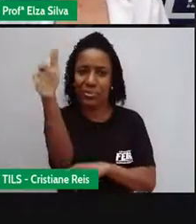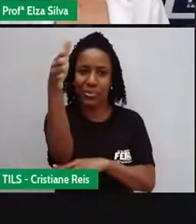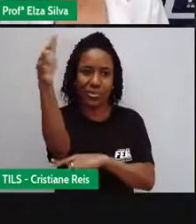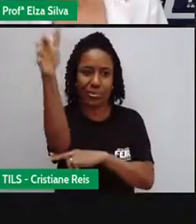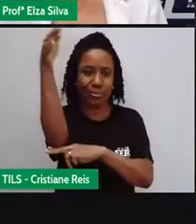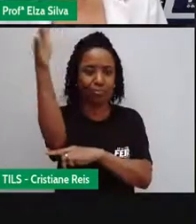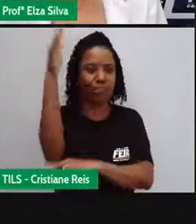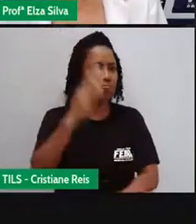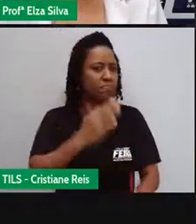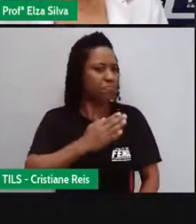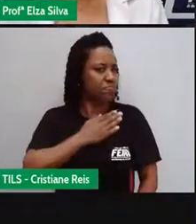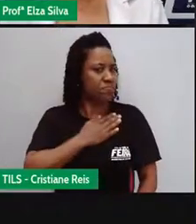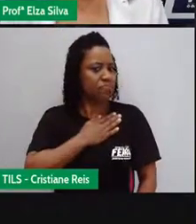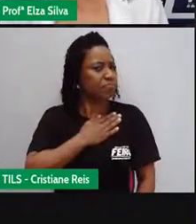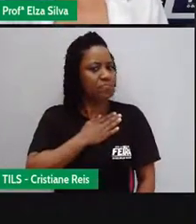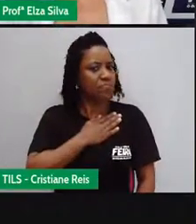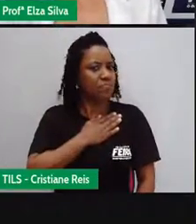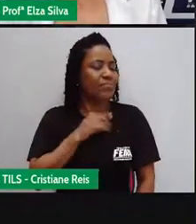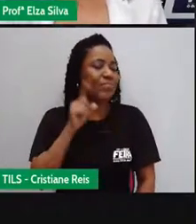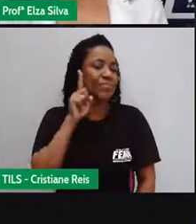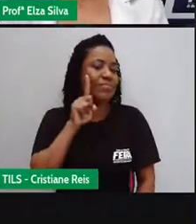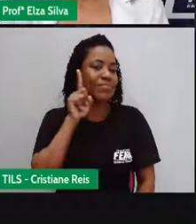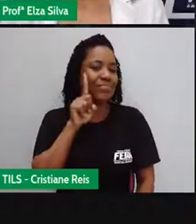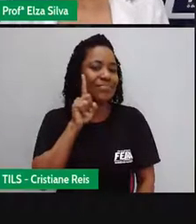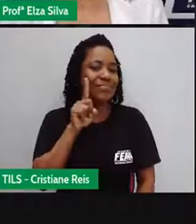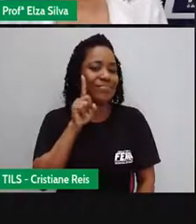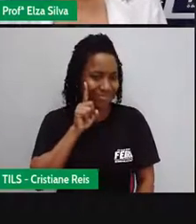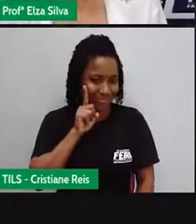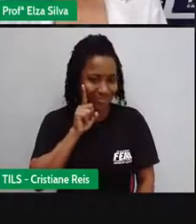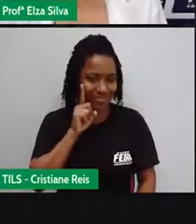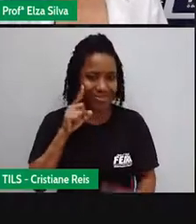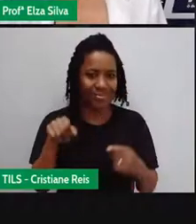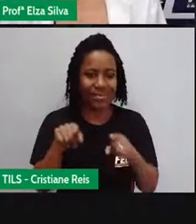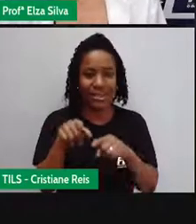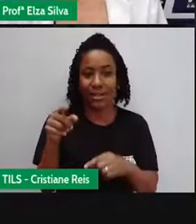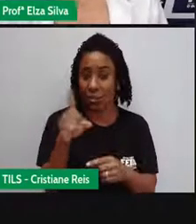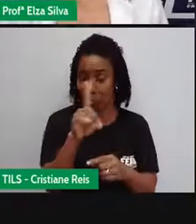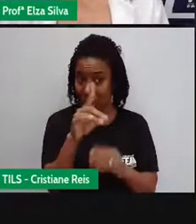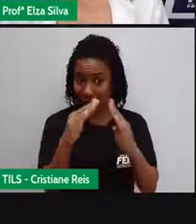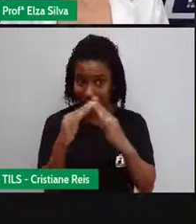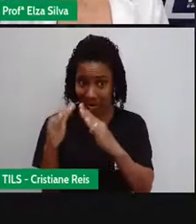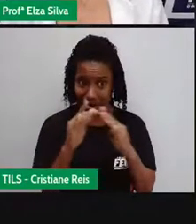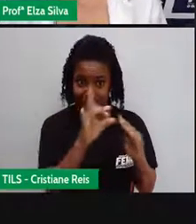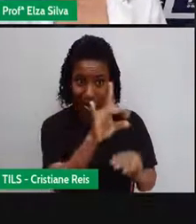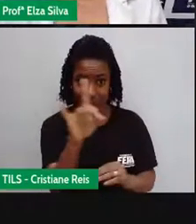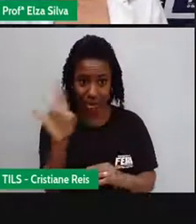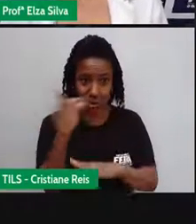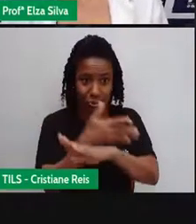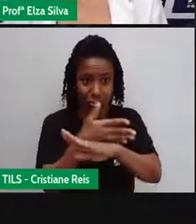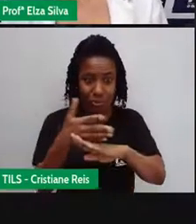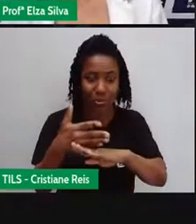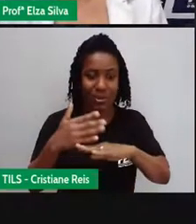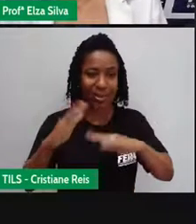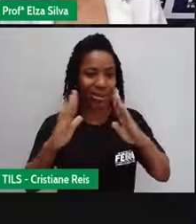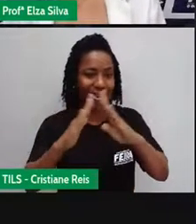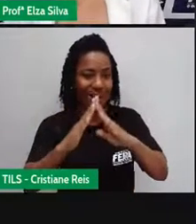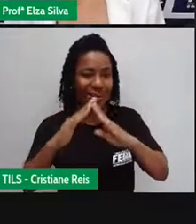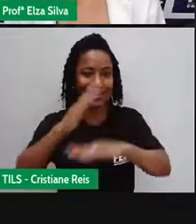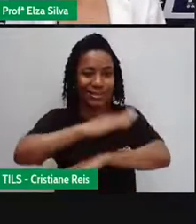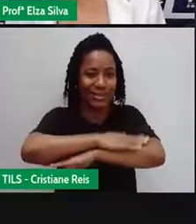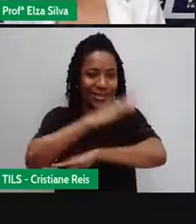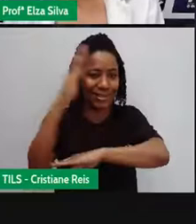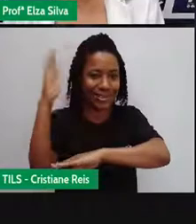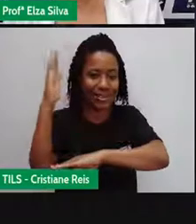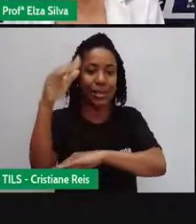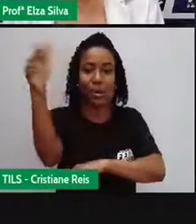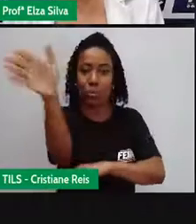os americanos, muitos, neste dia, penduram a bandeira americana nas janelas, nas portas